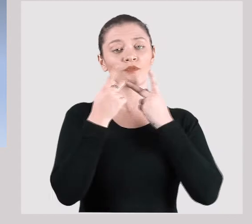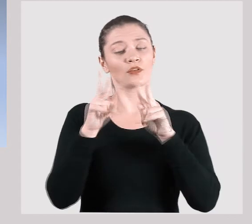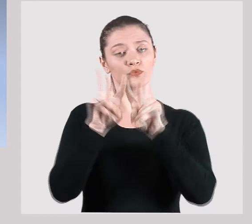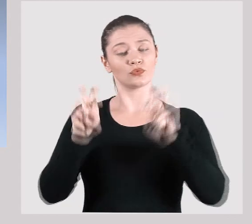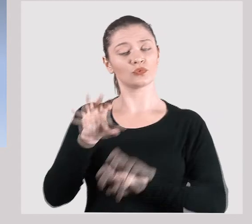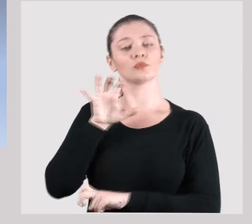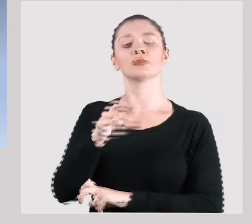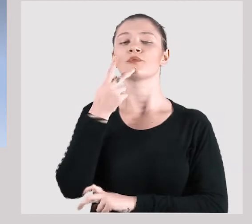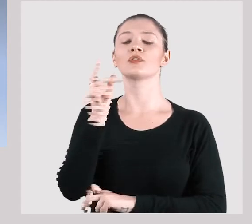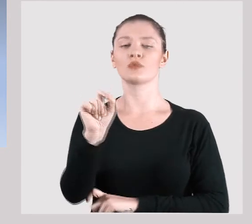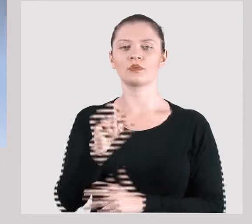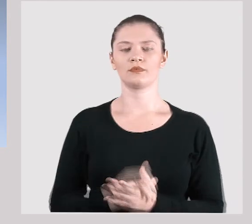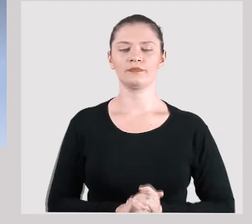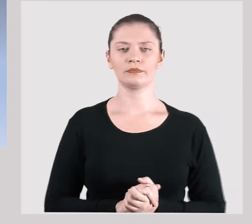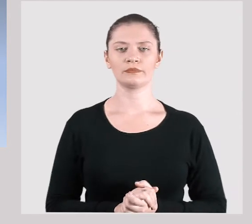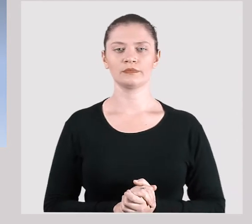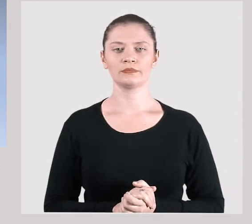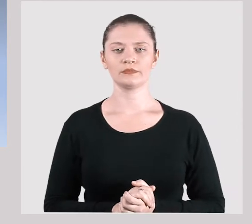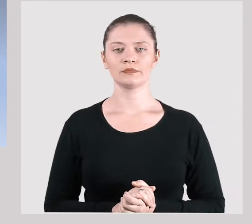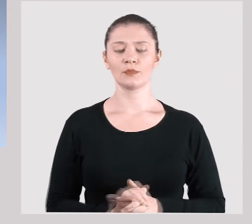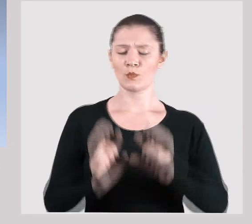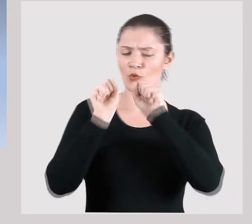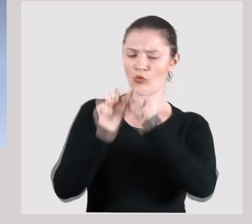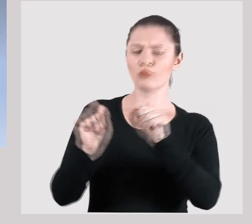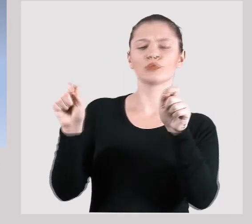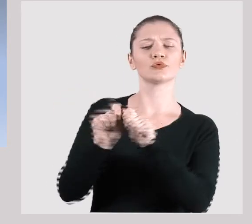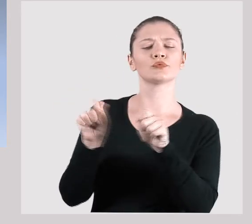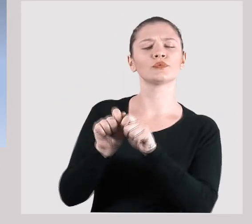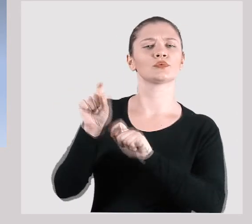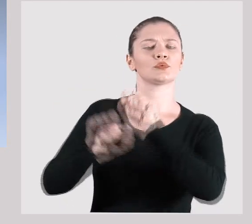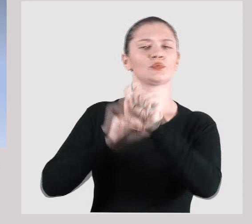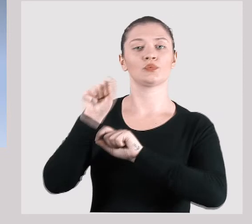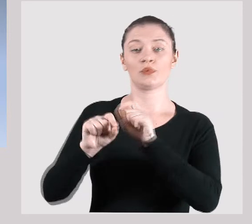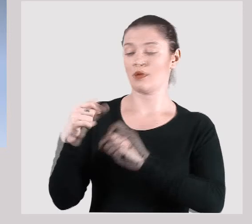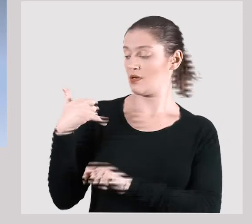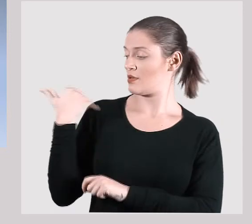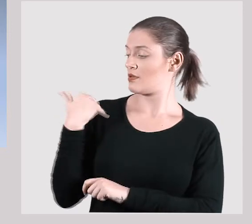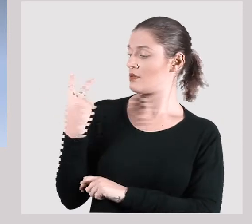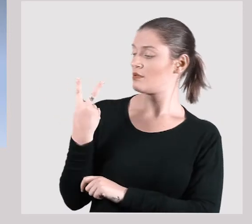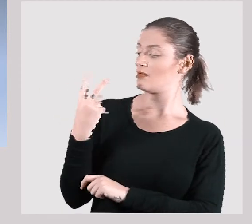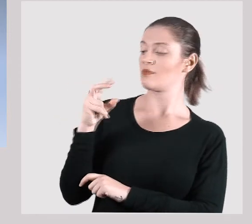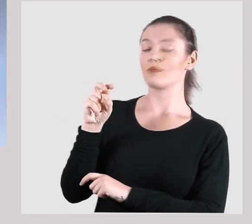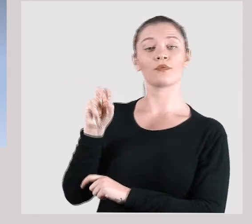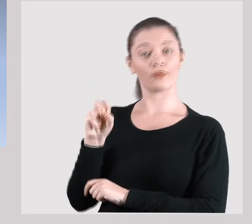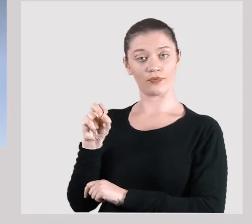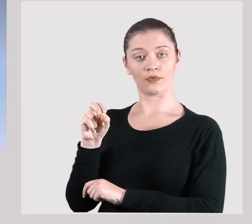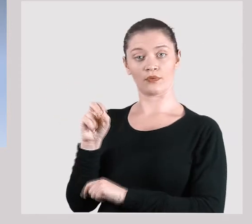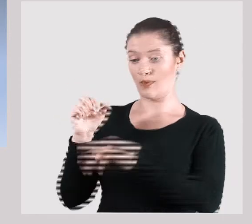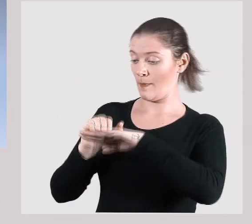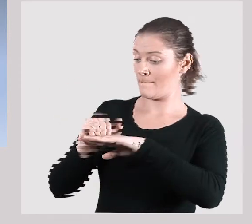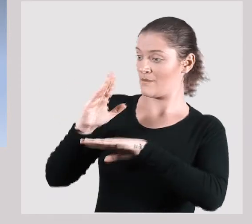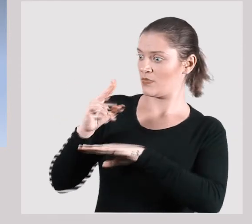que ela diz? Só pode fazer a esterilização depois dos 25 anos, com mais de 2